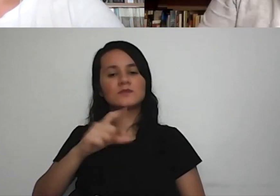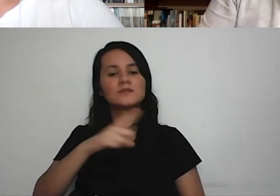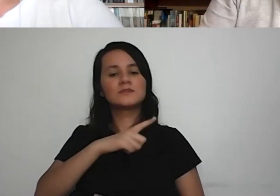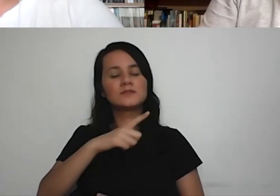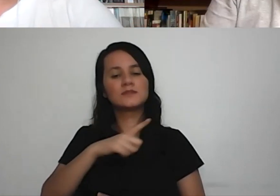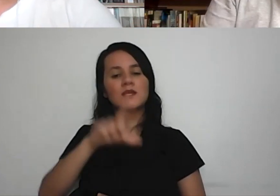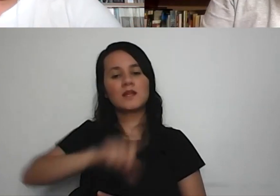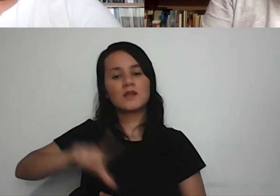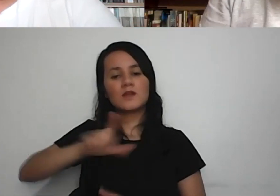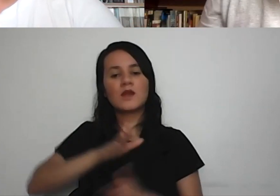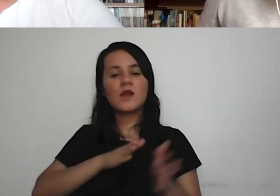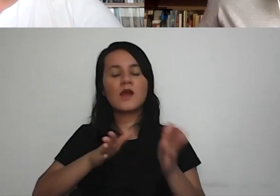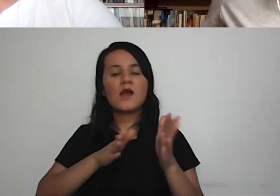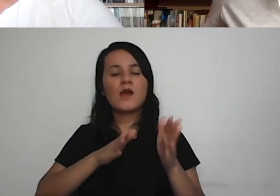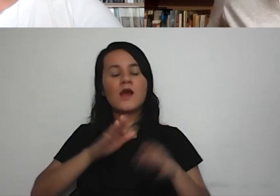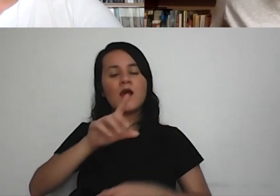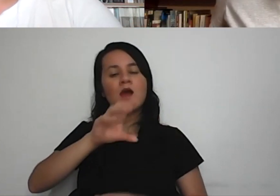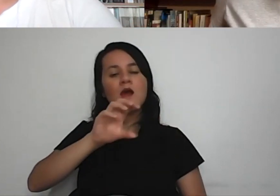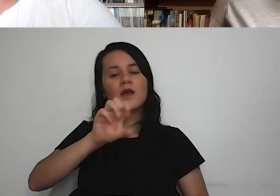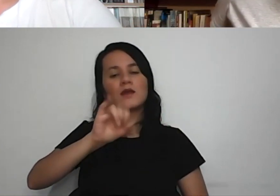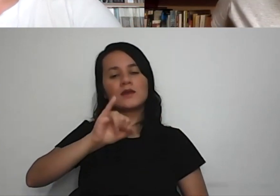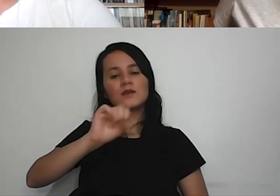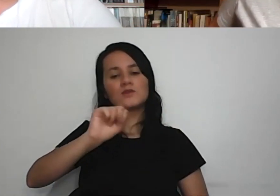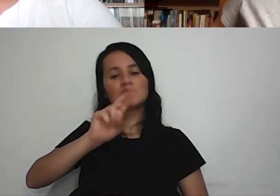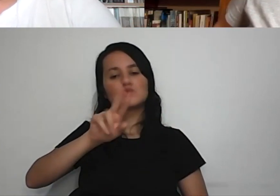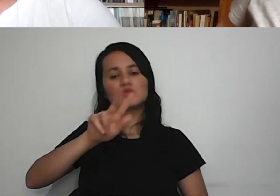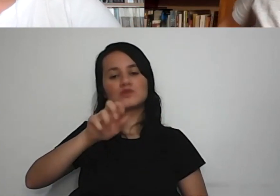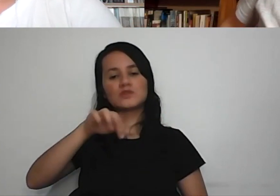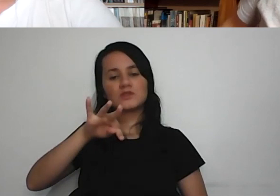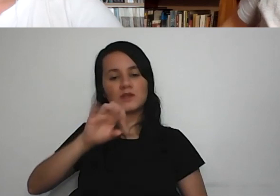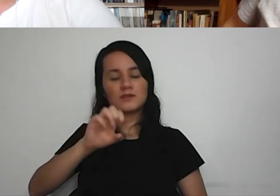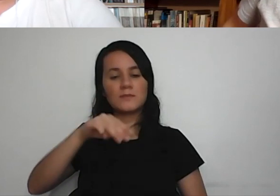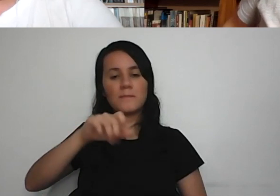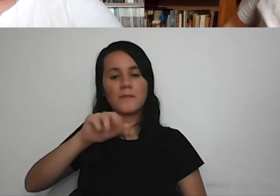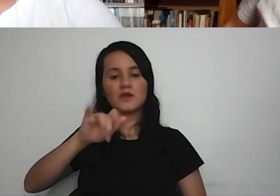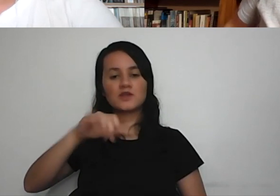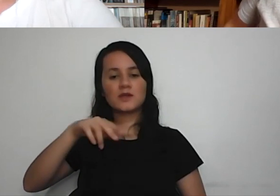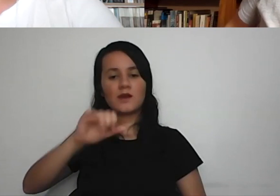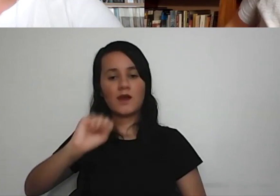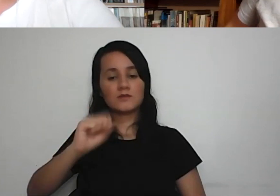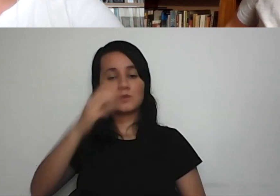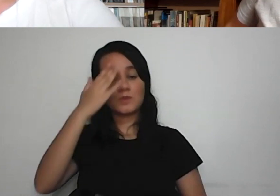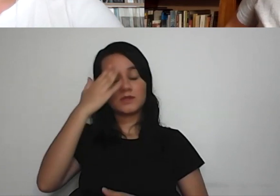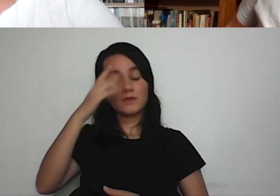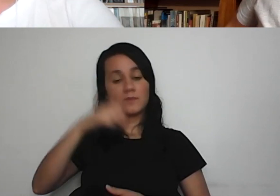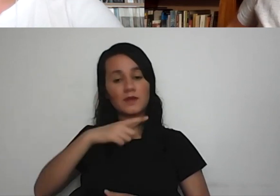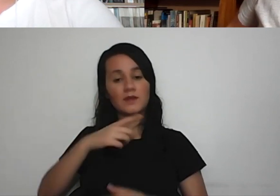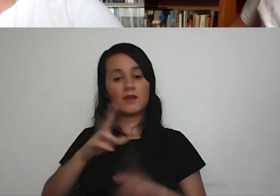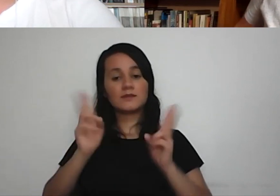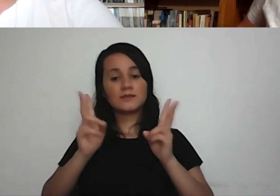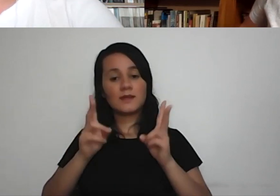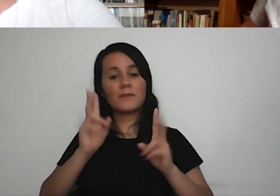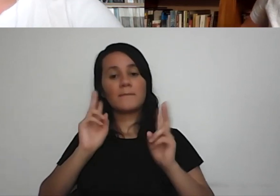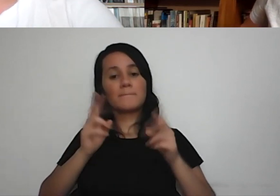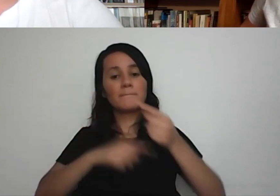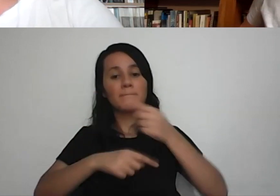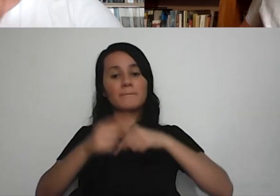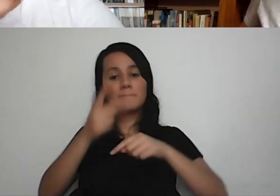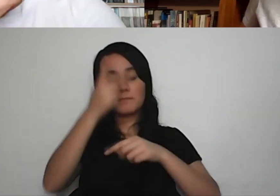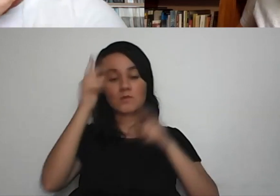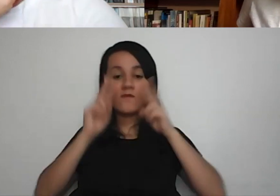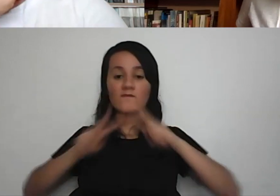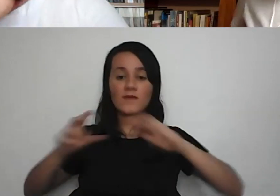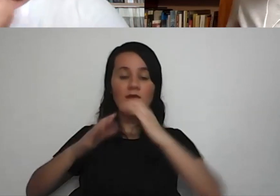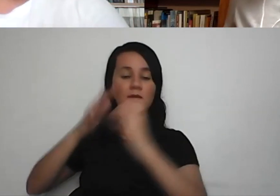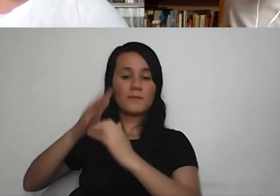alternativas e marginais. Que a impressão é que o recorte para o desenvolvimento do acervo é sempre mercadológico, do ponto de vista de grandes